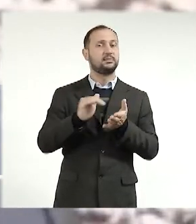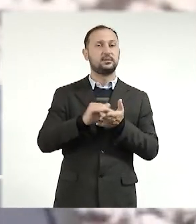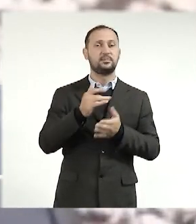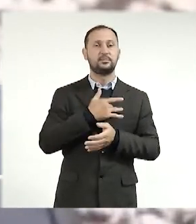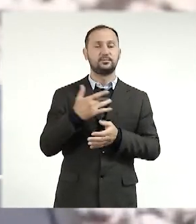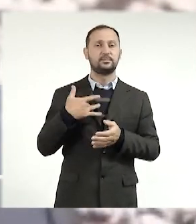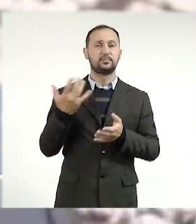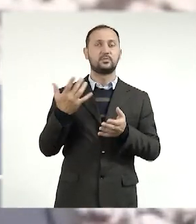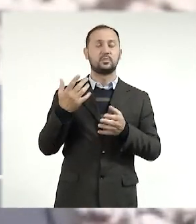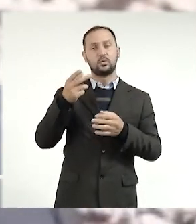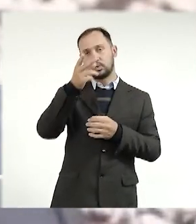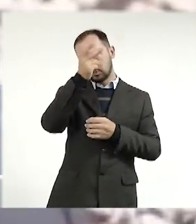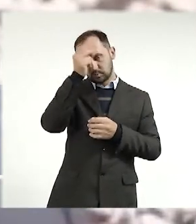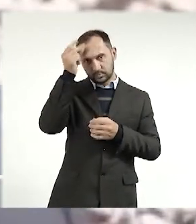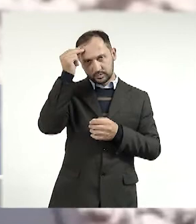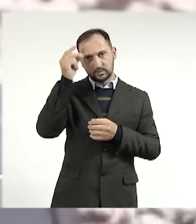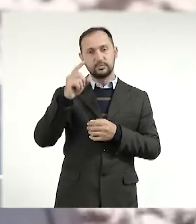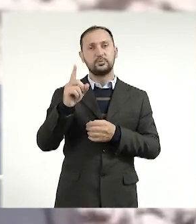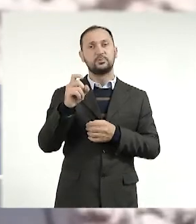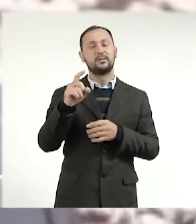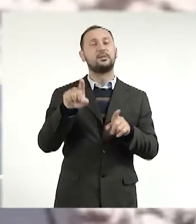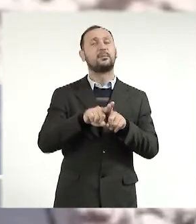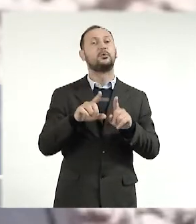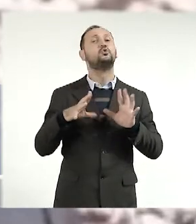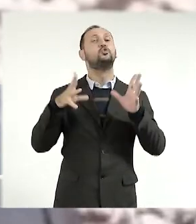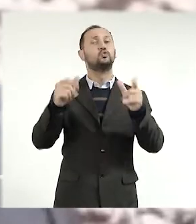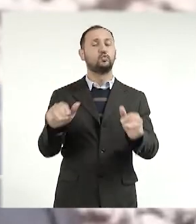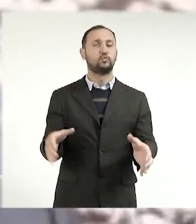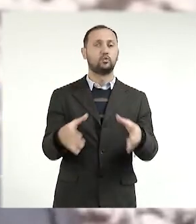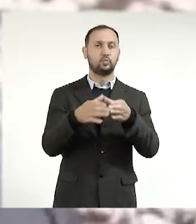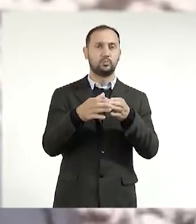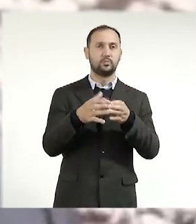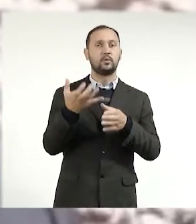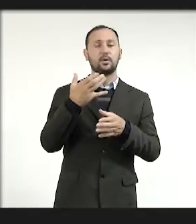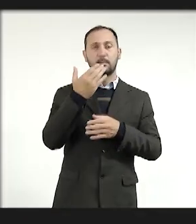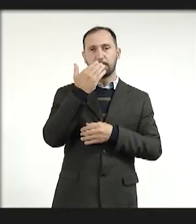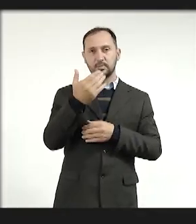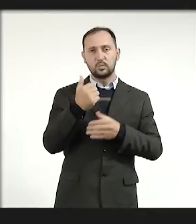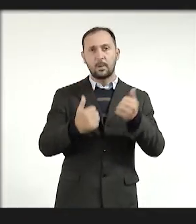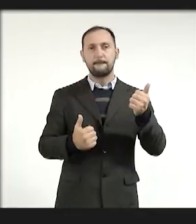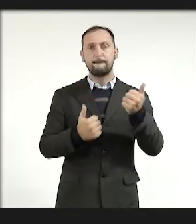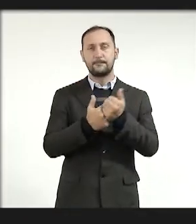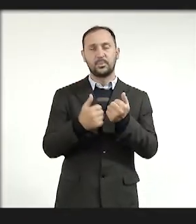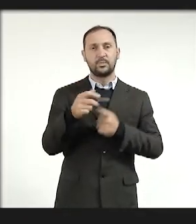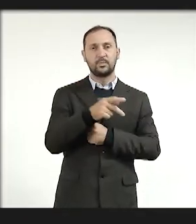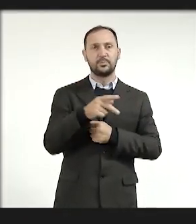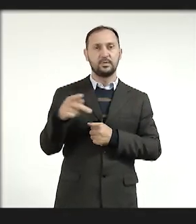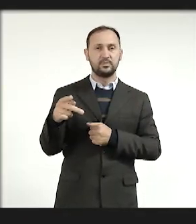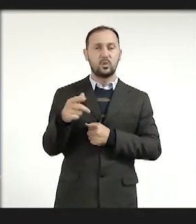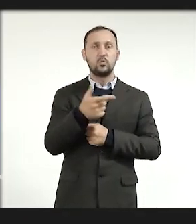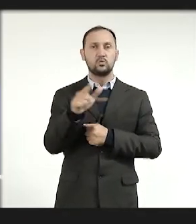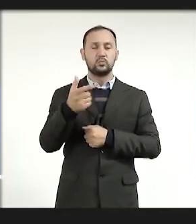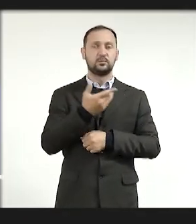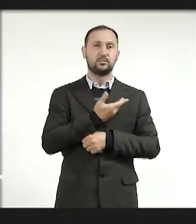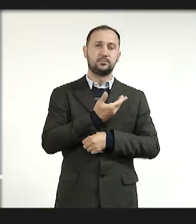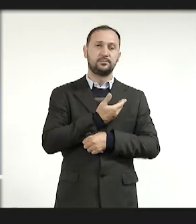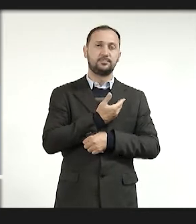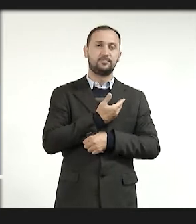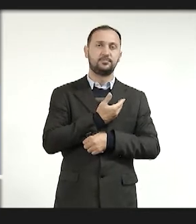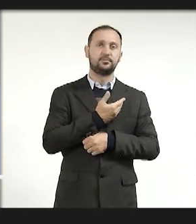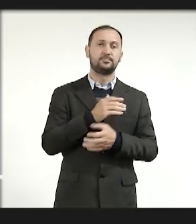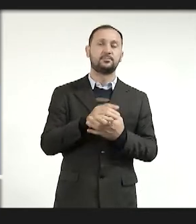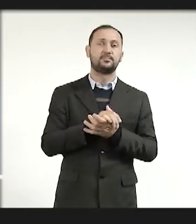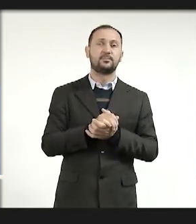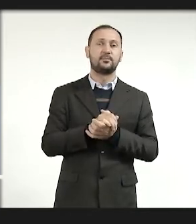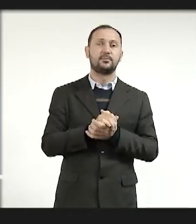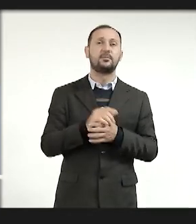Secretaria de Estado de Saúde, do município de Dourados e de todos nós. Eu queria pedir o apoio ao presidente, aos demais